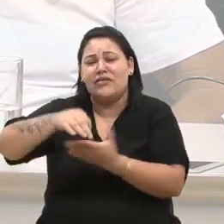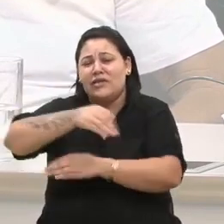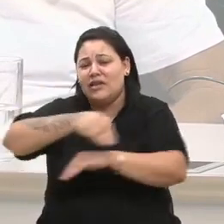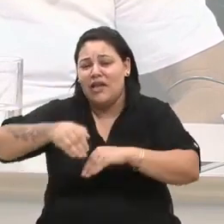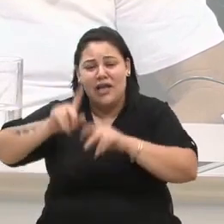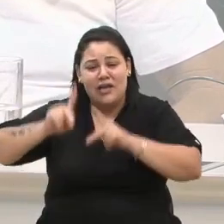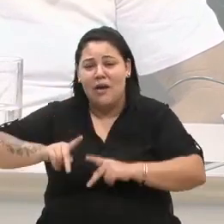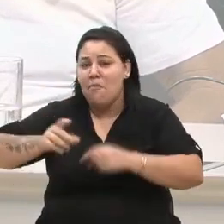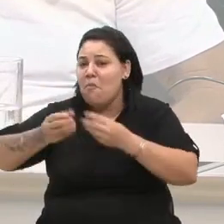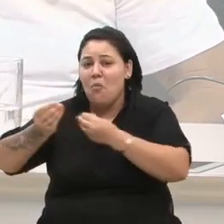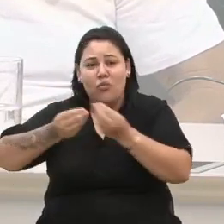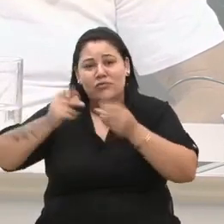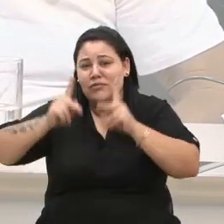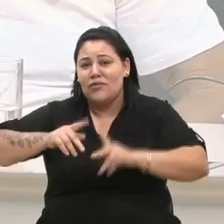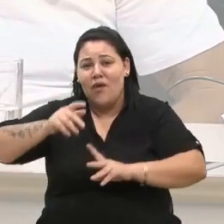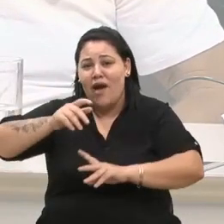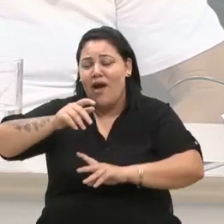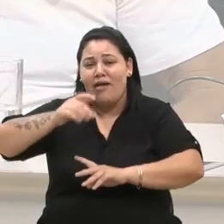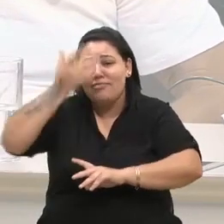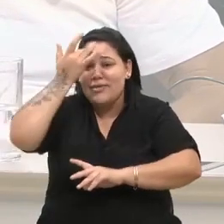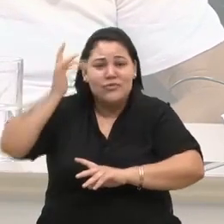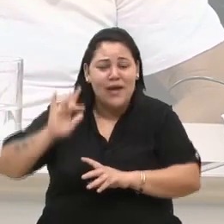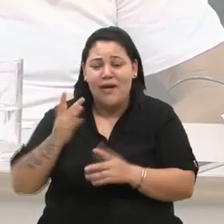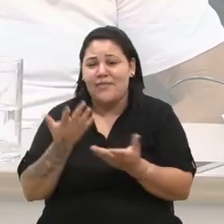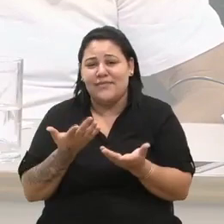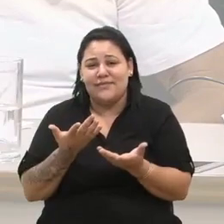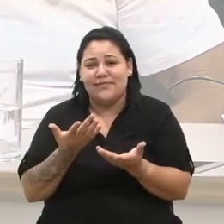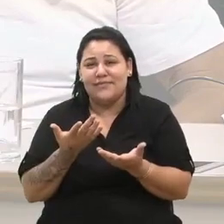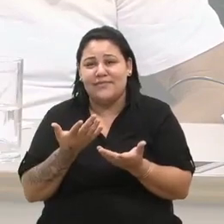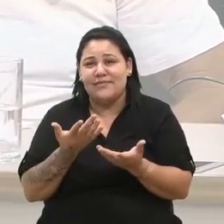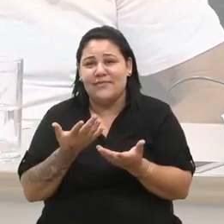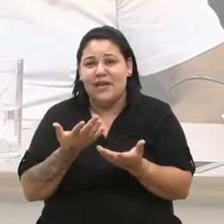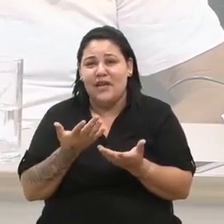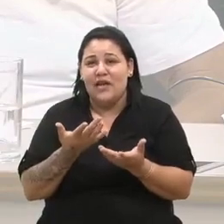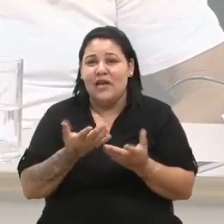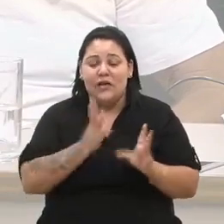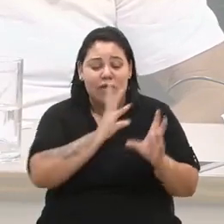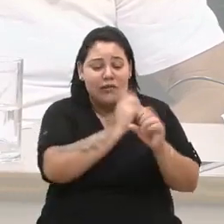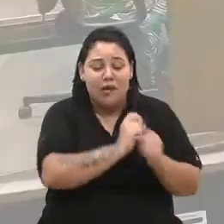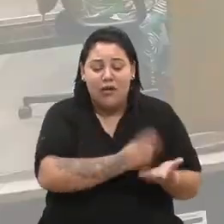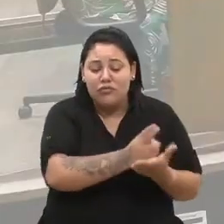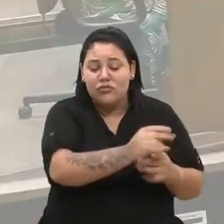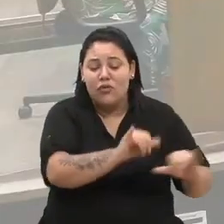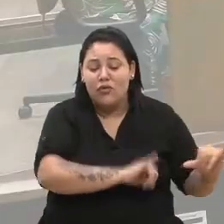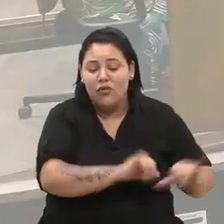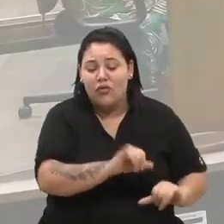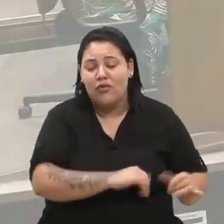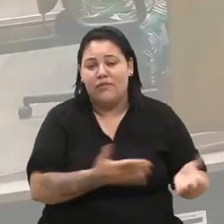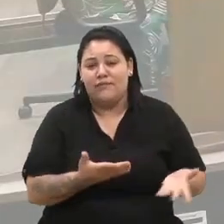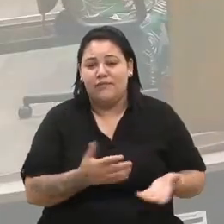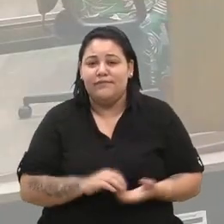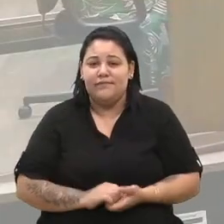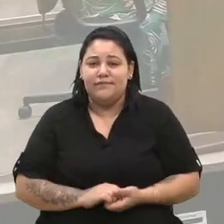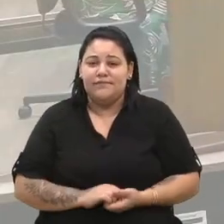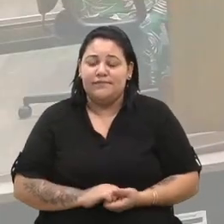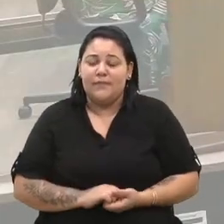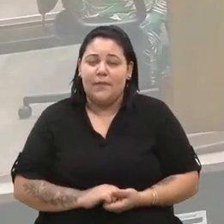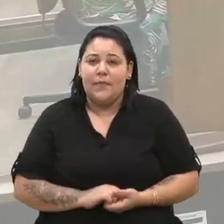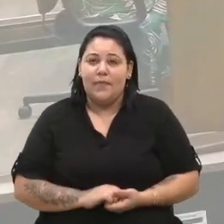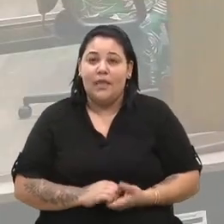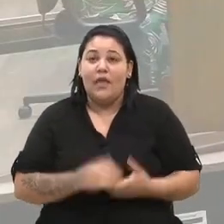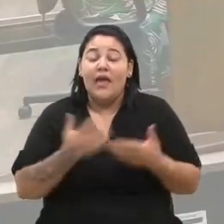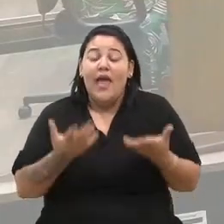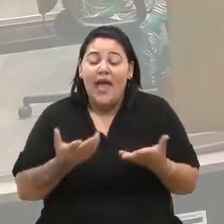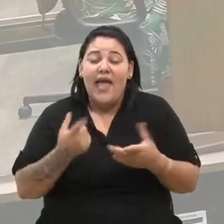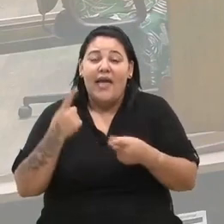né? Aí se torna muito inviável e os animais ficam lá sofrendo. Obrigado, dona Corina. Porque o